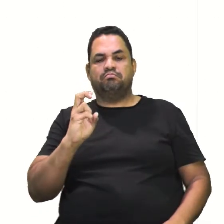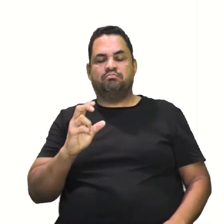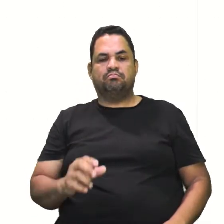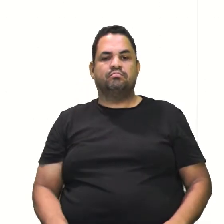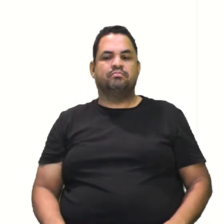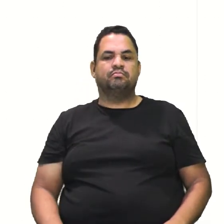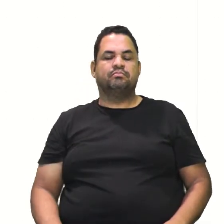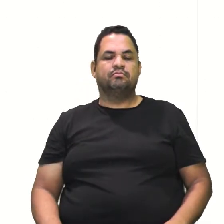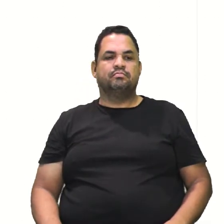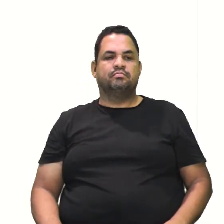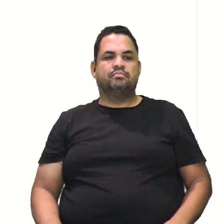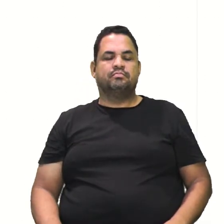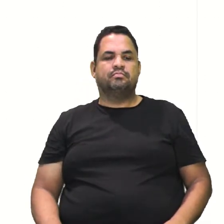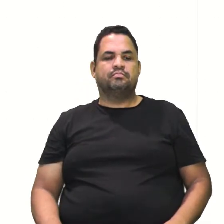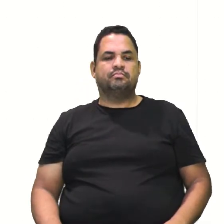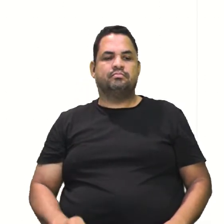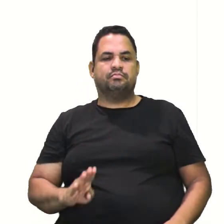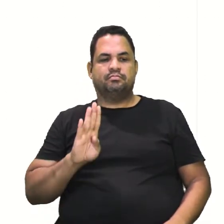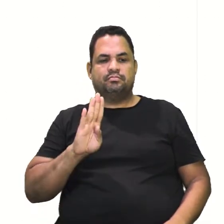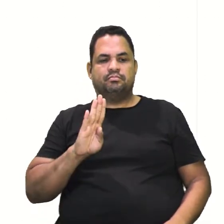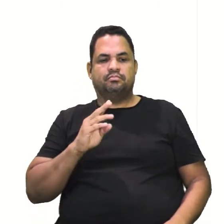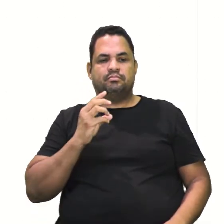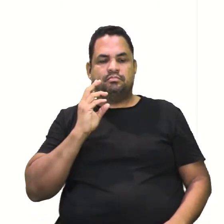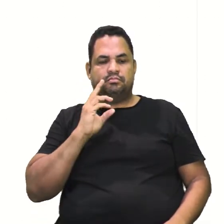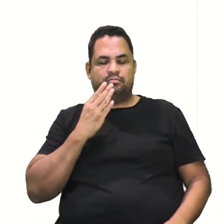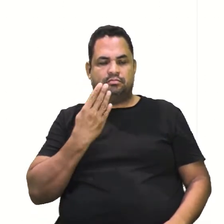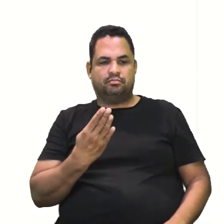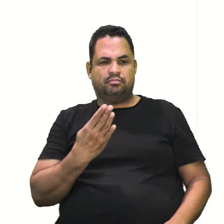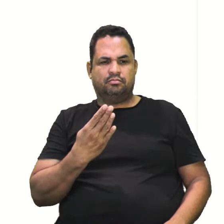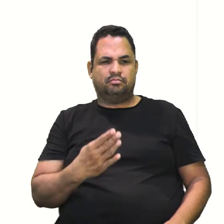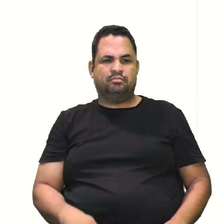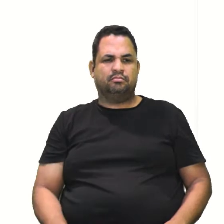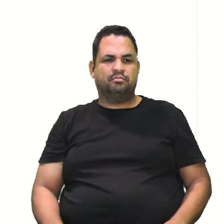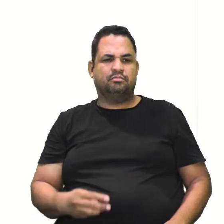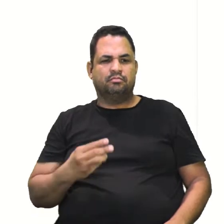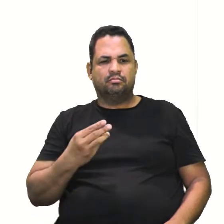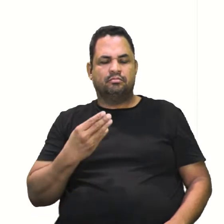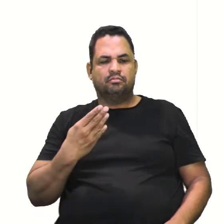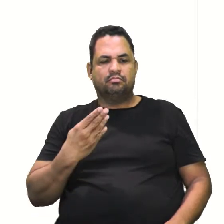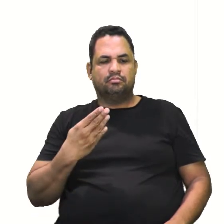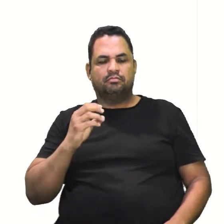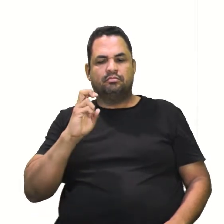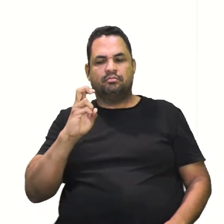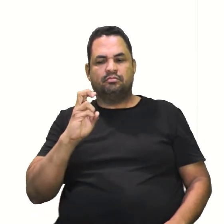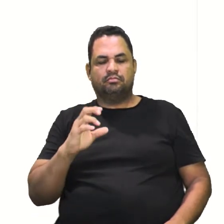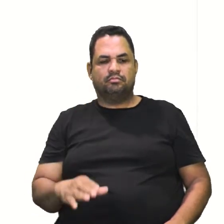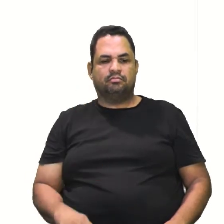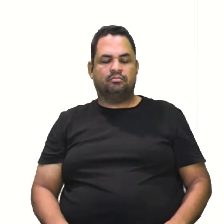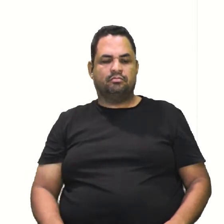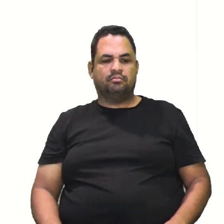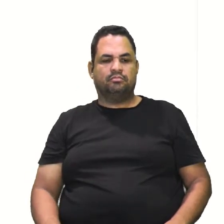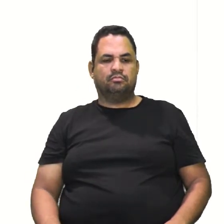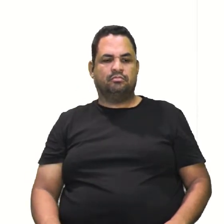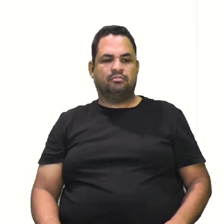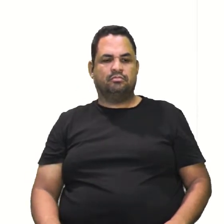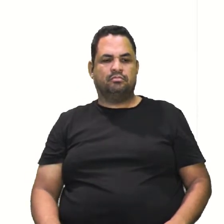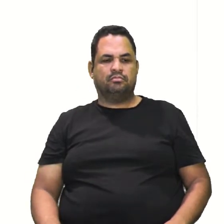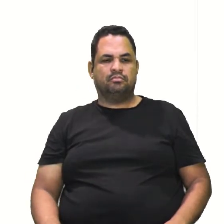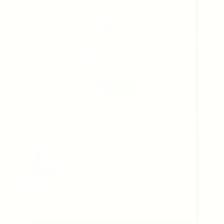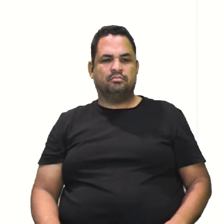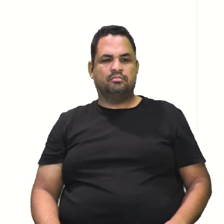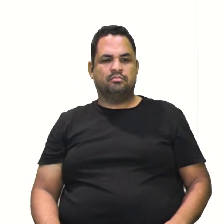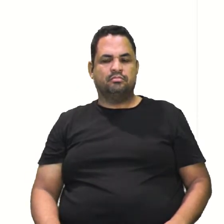Bem conhecida. Então, quem é o meu B? O B é 4. O meu B é 4, 3, né? 4, 5. Só invertendo aqui, porque o Azinho vai ser